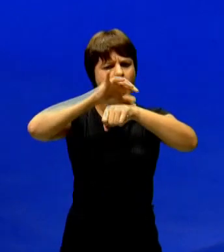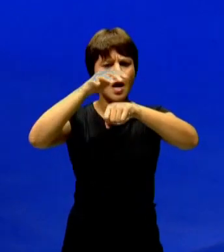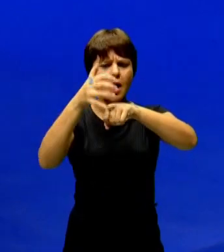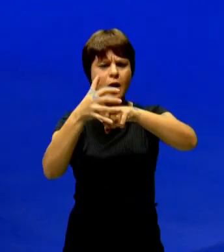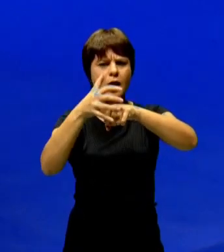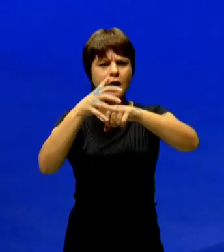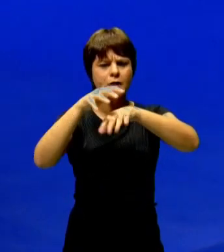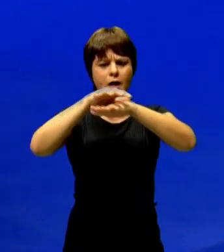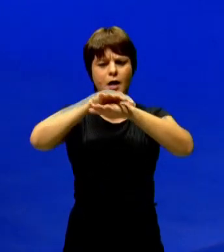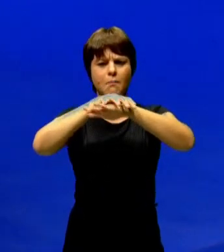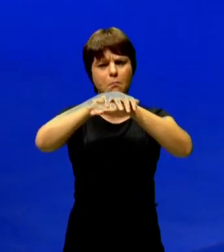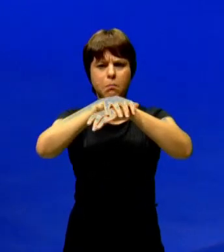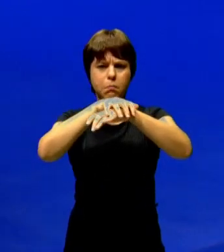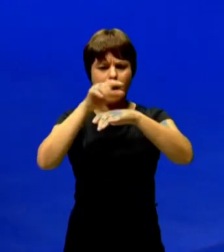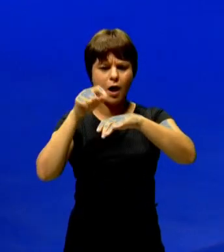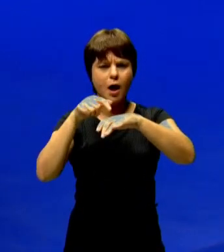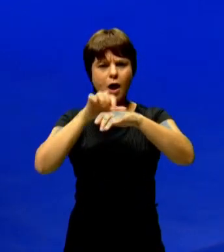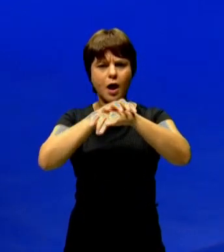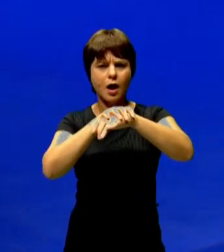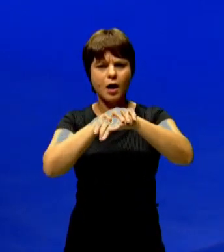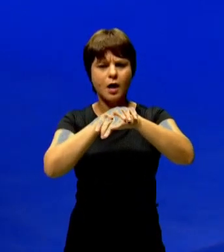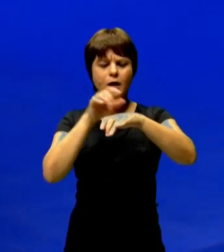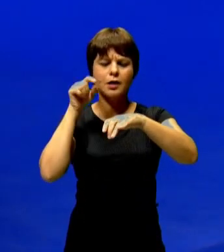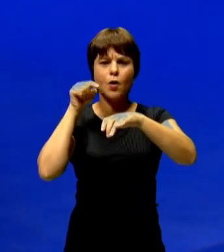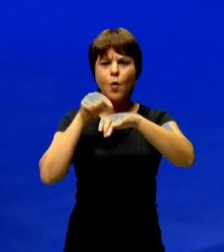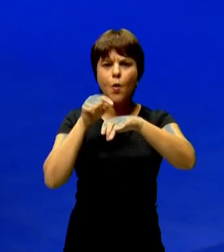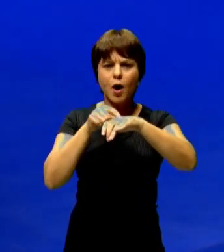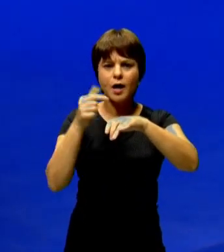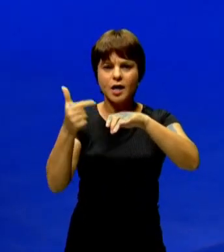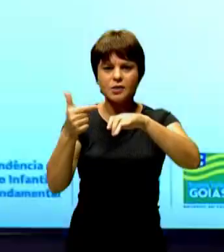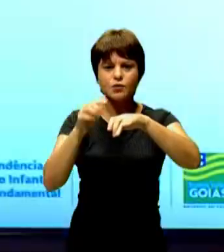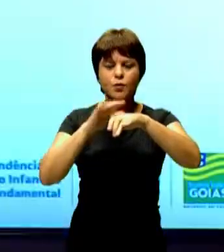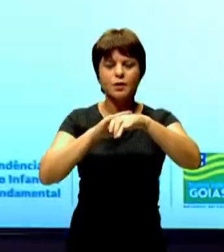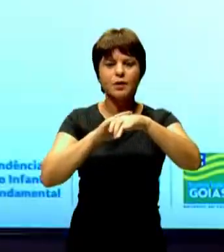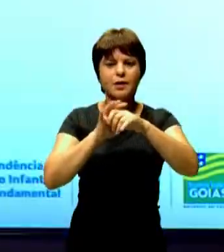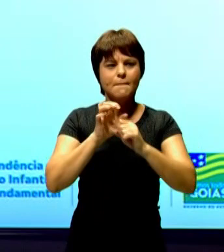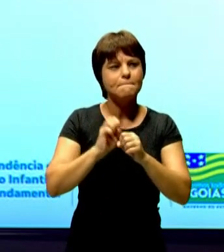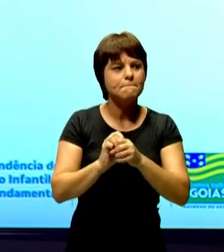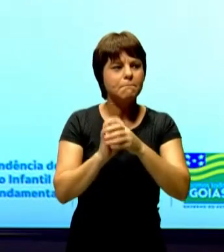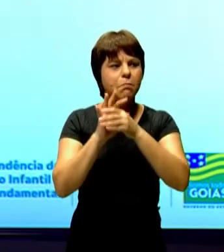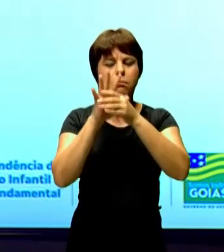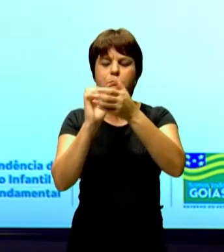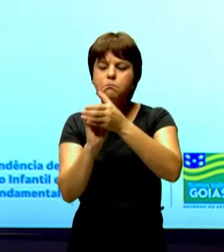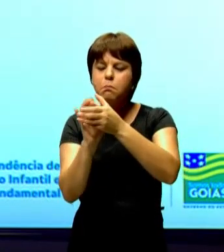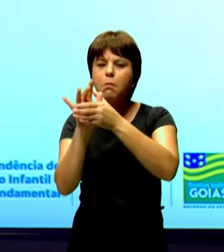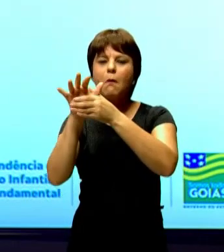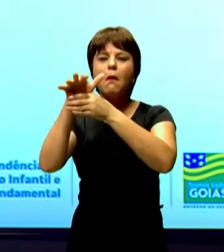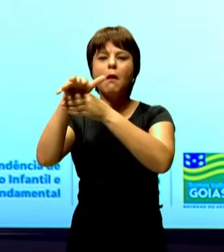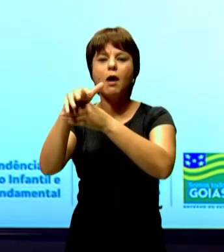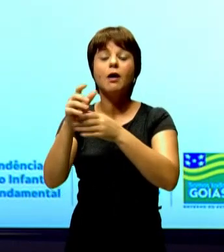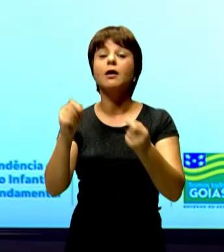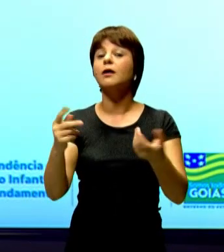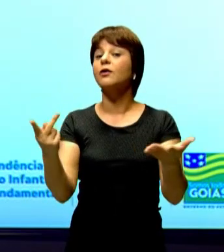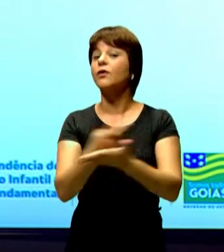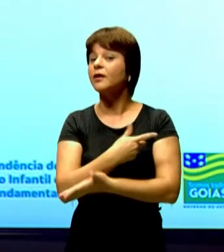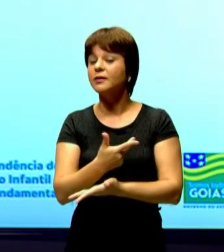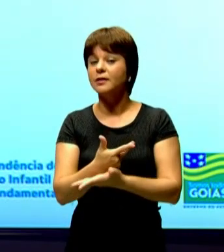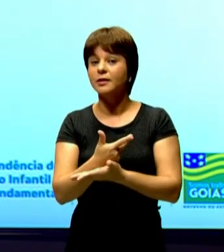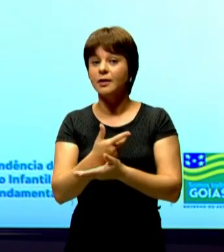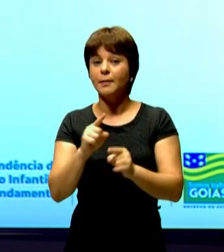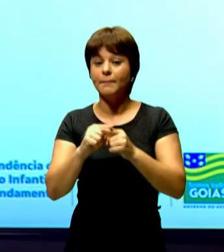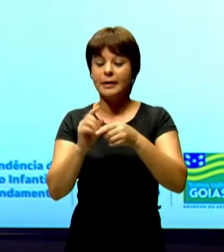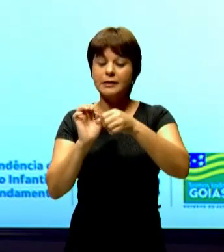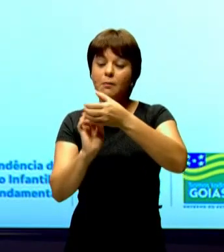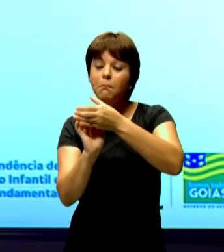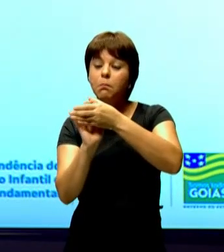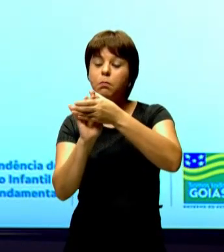apoiada na astenosfera? Essa parte da astenosfera extravasa, transborda para cá. Mas como essa camada e essa região é mais